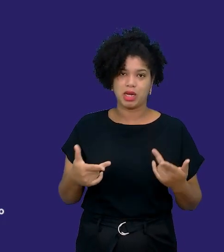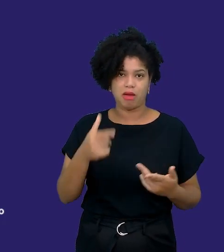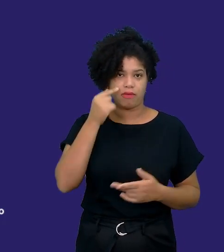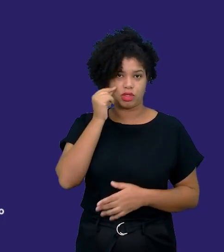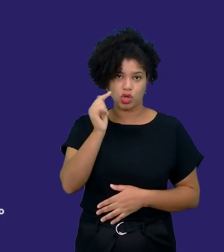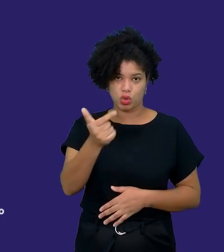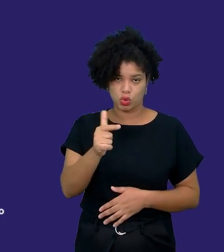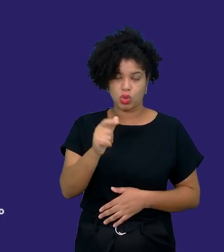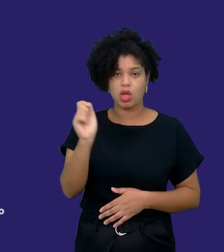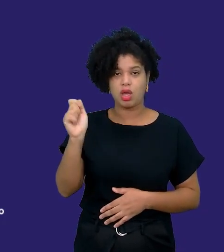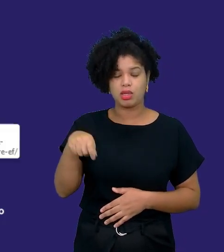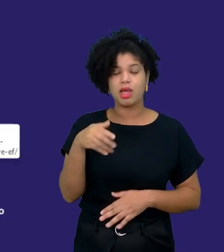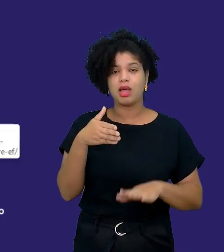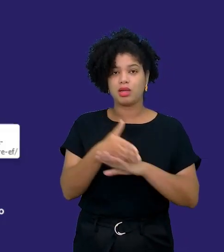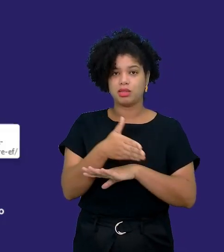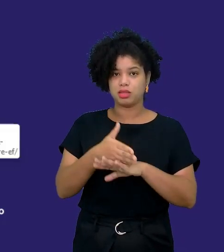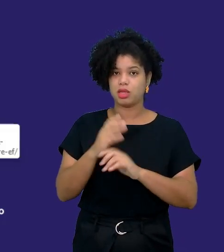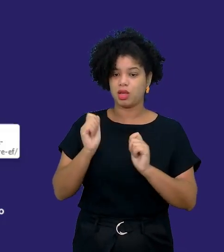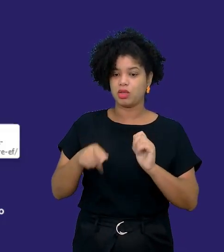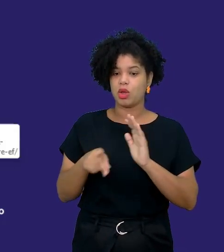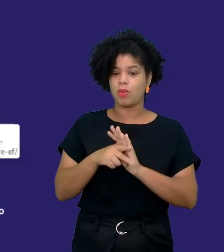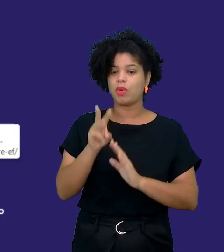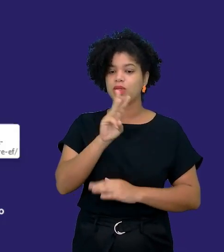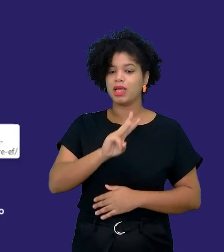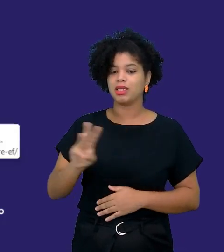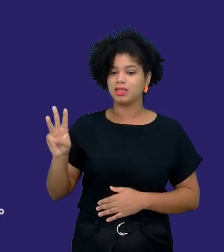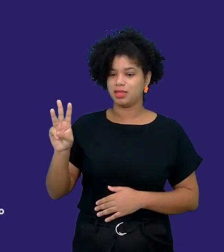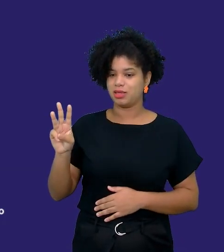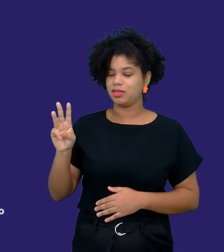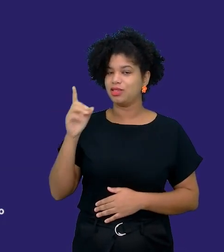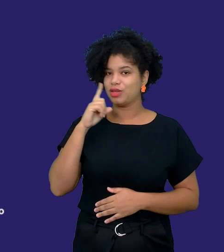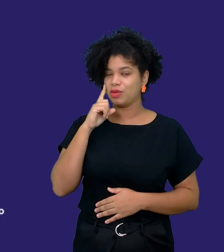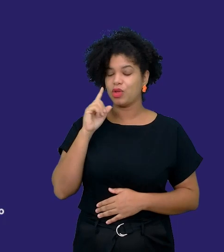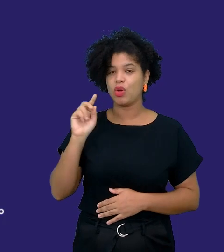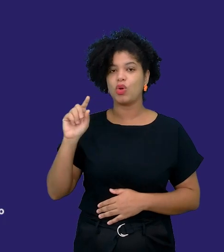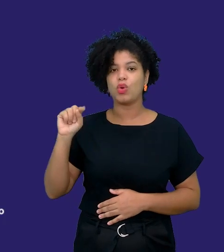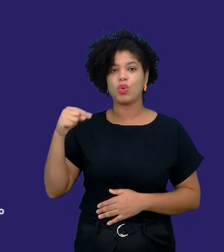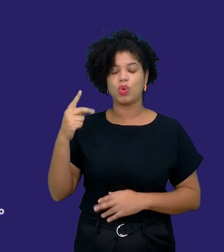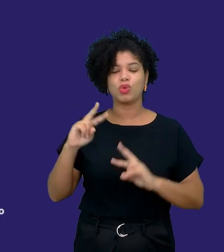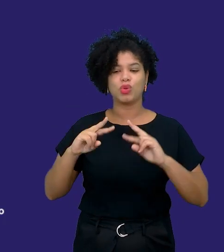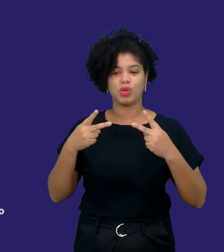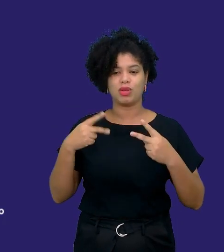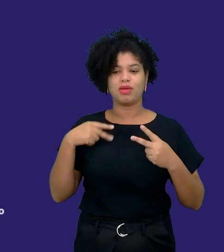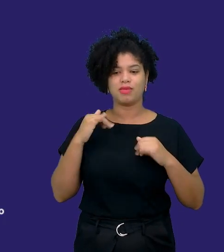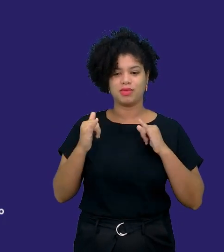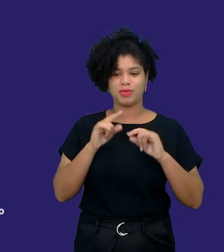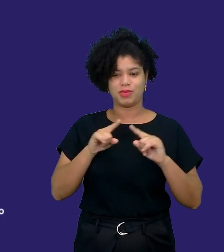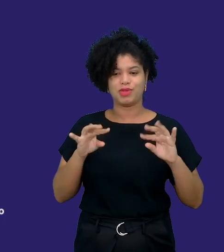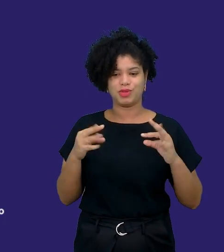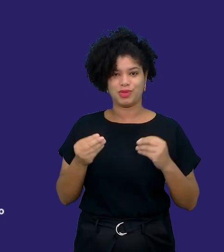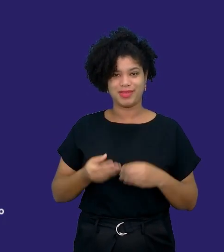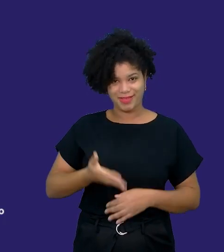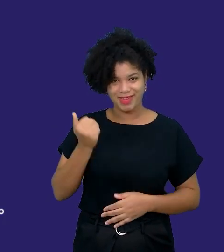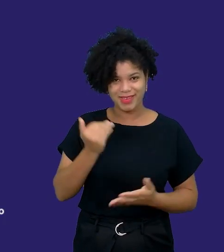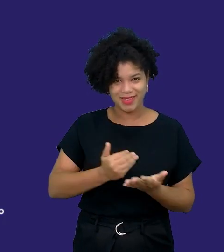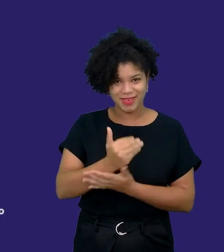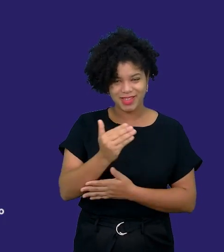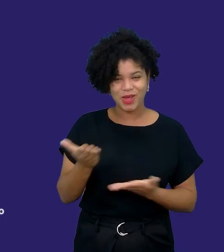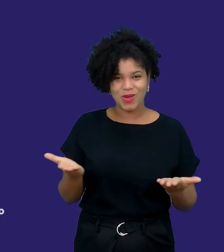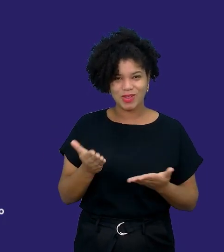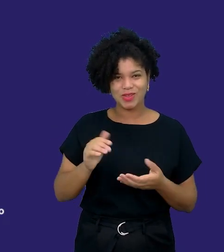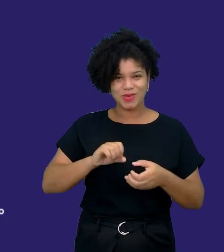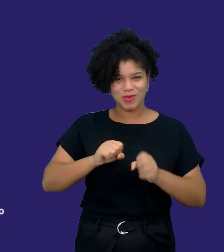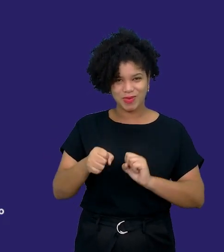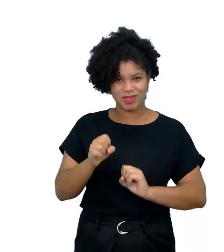físico, vocês podem estar acessando aqui pelo site da EFAP, neste link, como eu já disse, tá bom? Então, vamos iniciar nossa